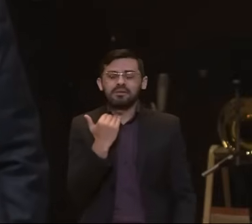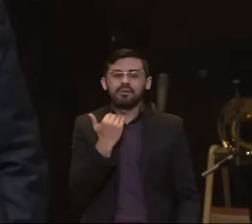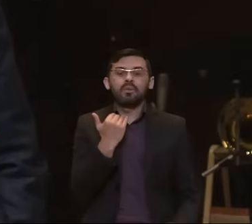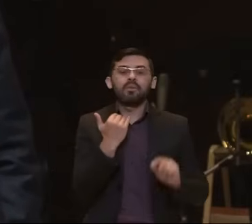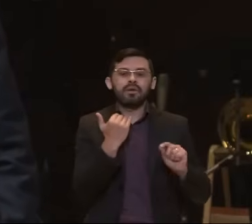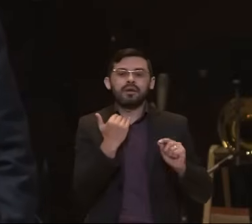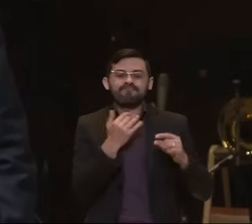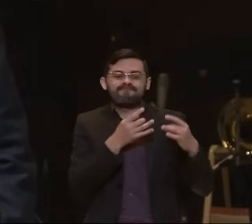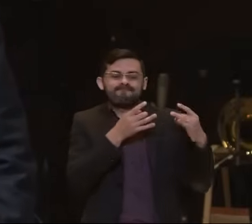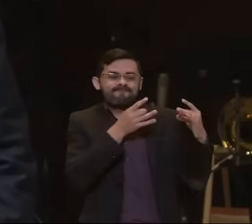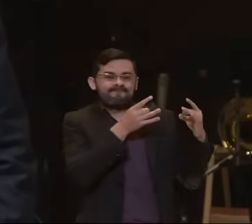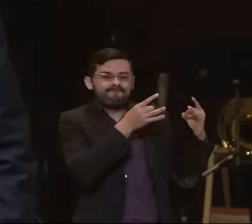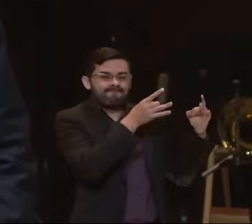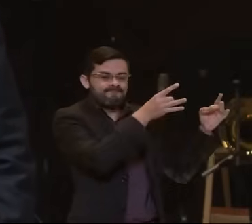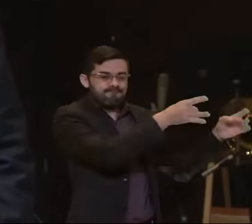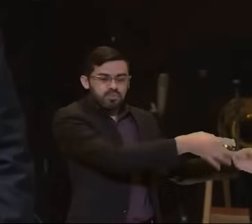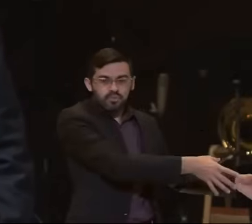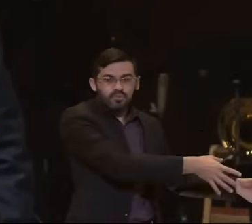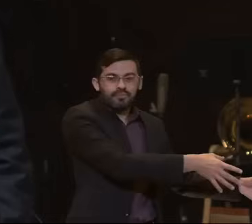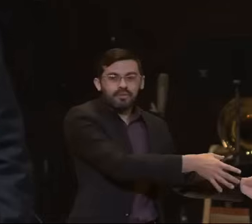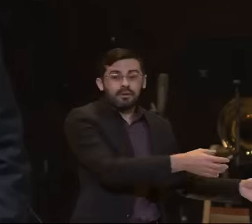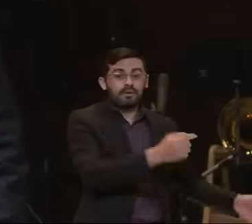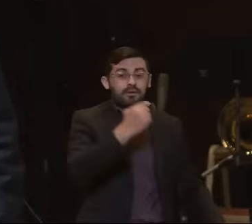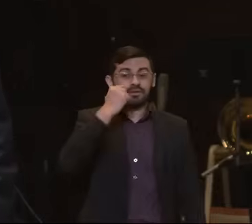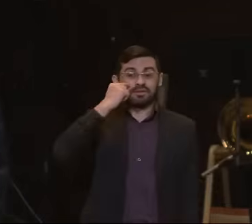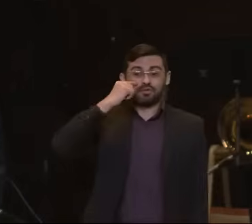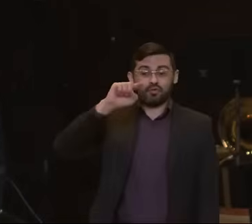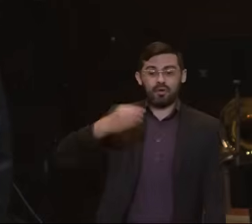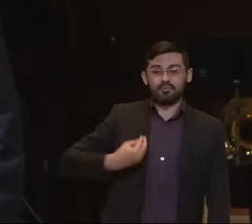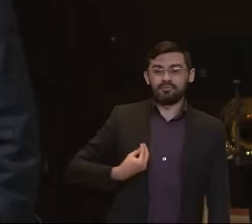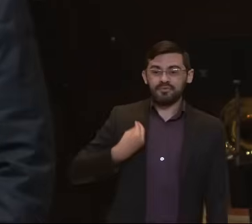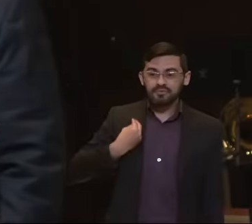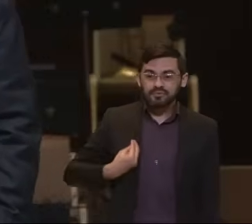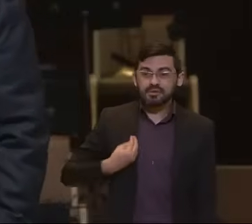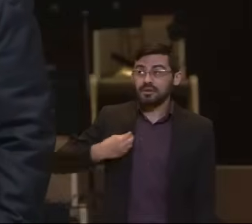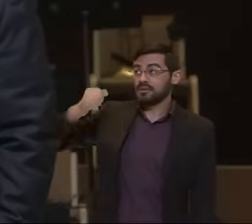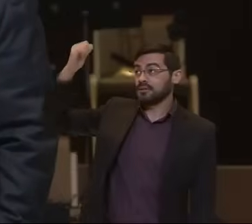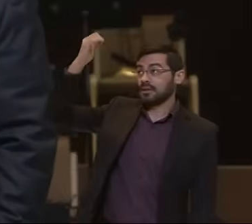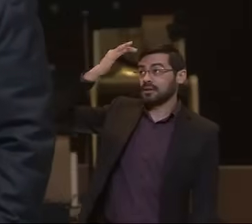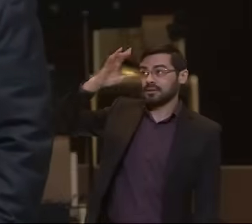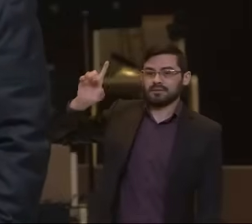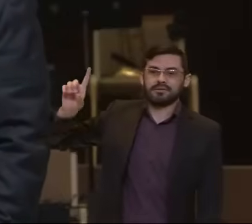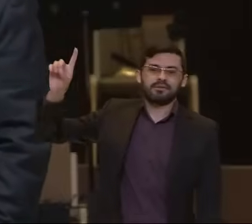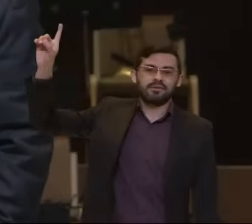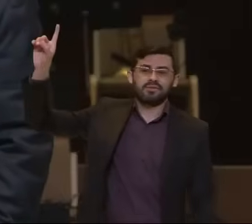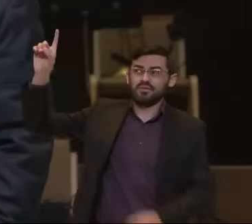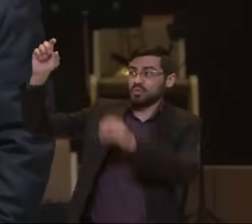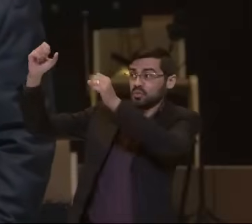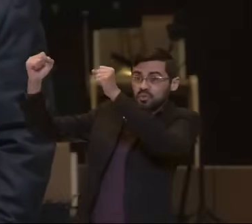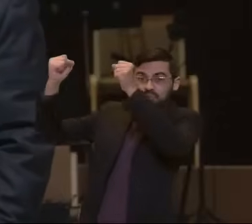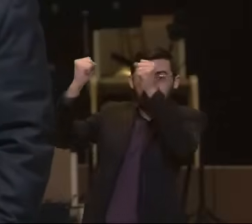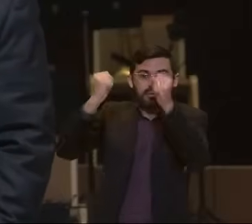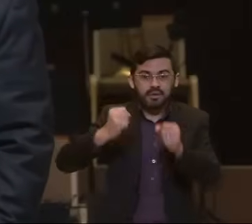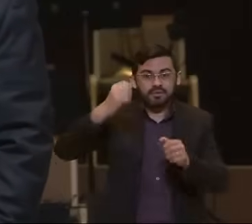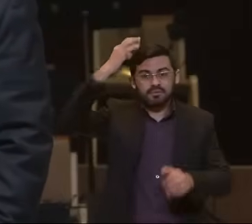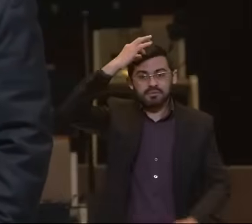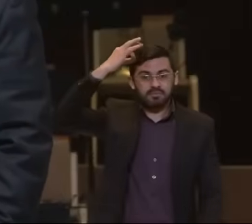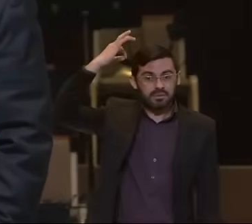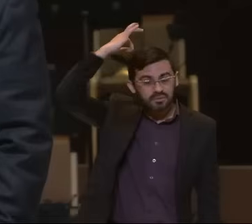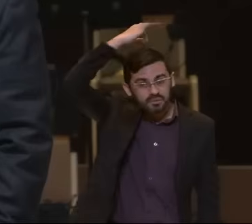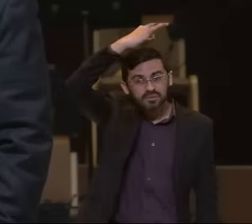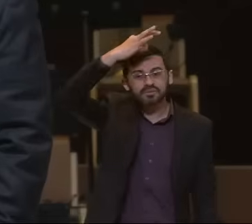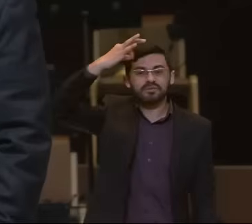aquilo, sai de você, e você descobre vida na graça de Deus, no poder do Espírito